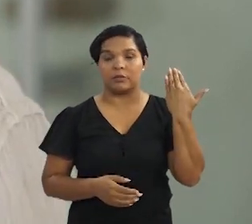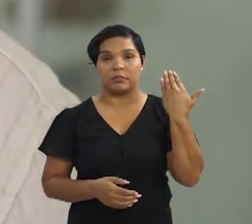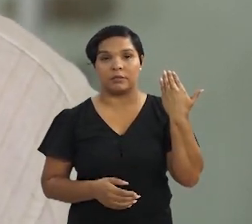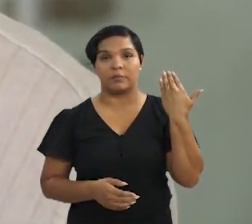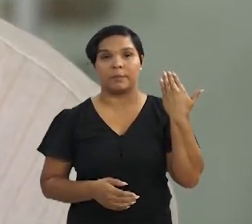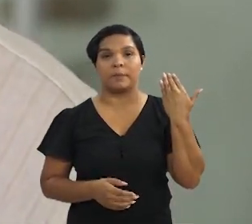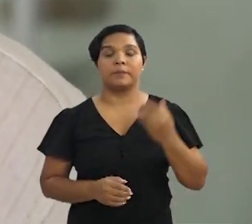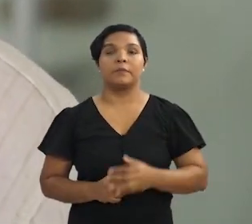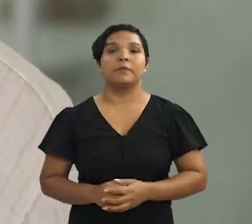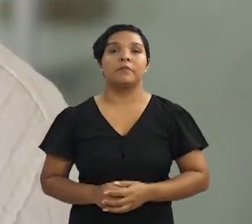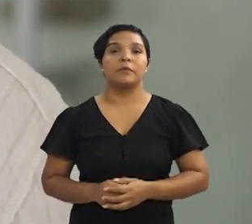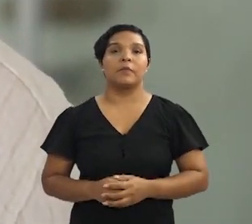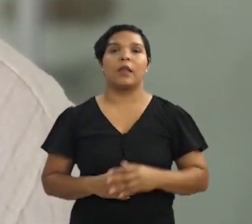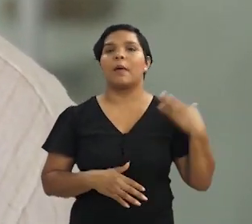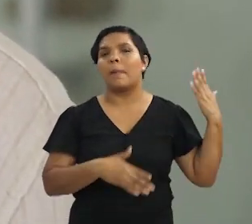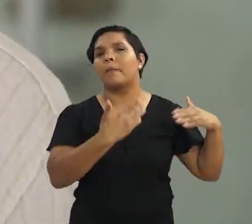antes, né?